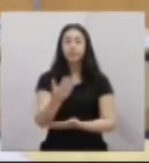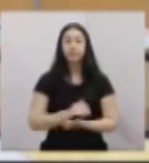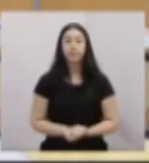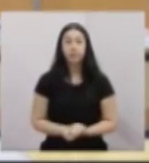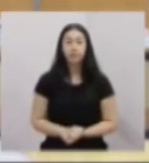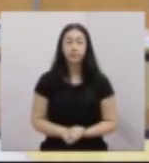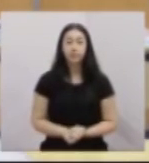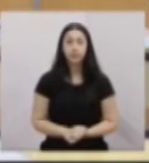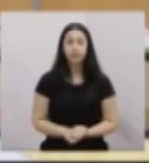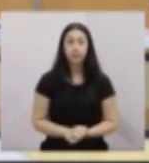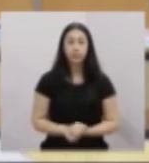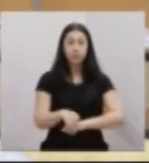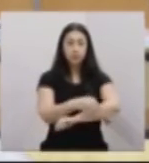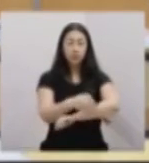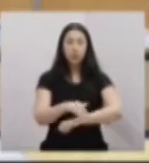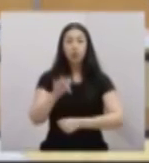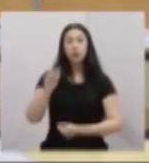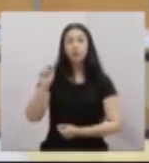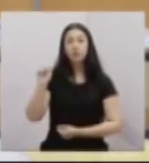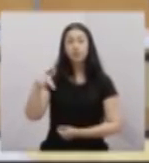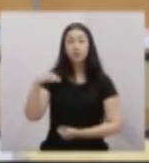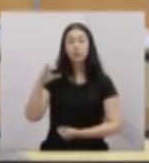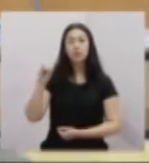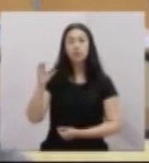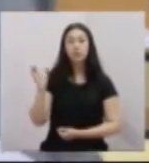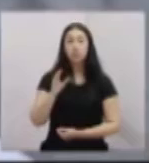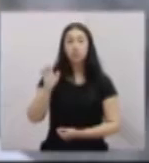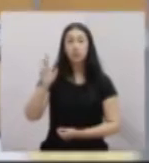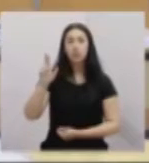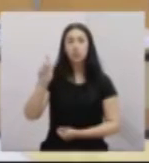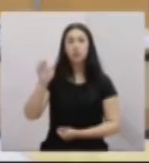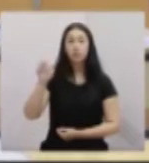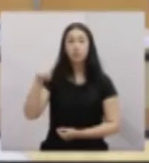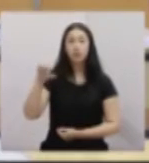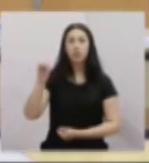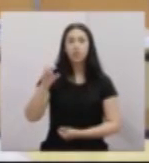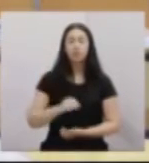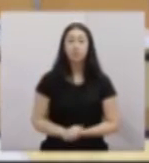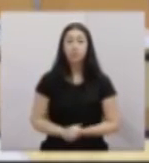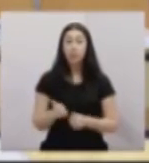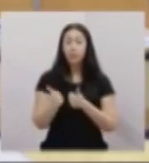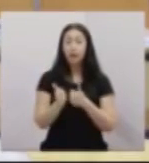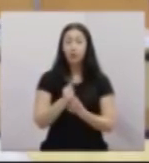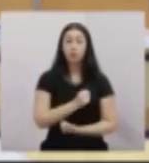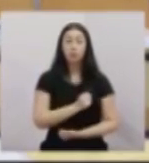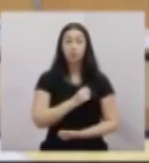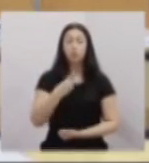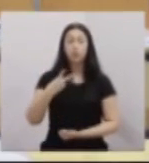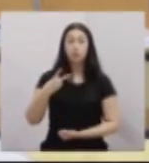bases, na estrada Francisco Eugênio Azevedo, Chico Bicudo, próximo ao número